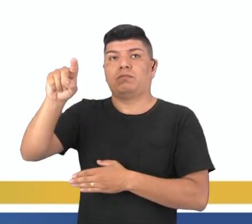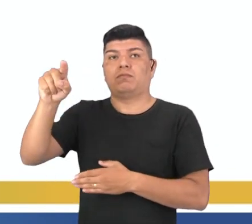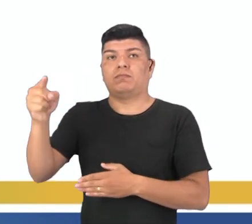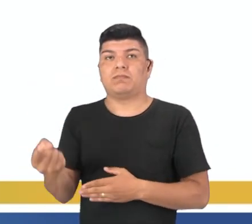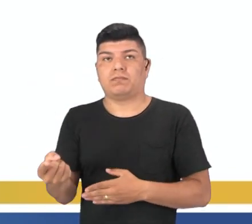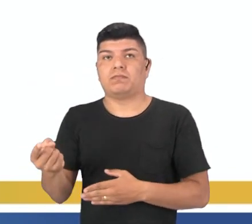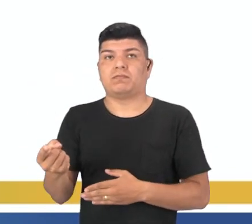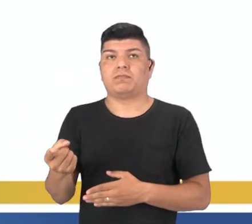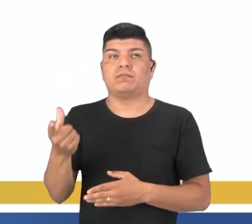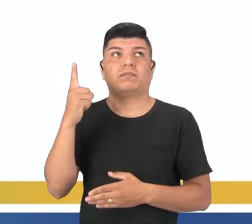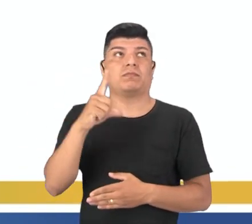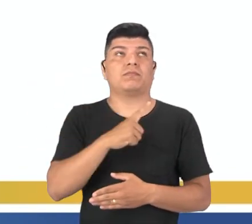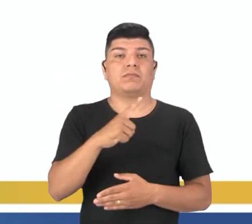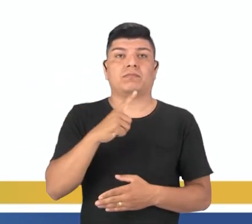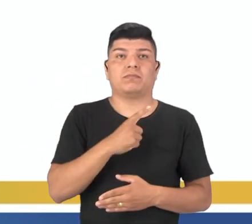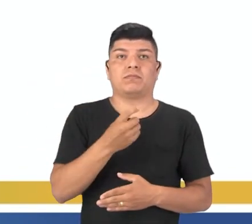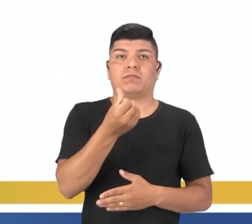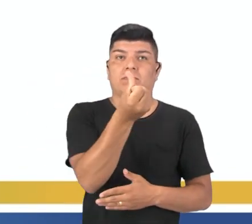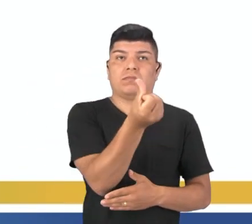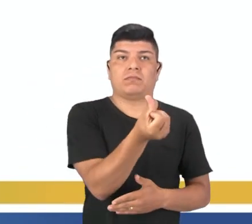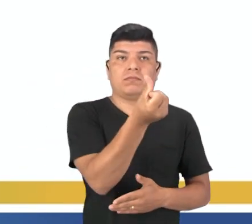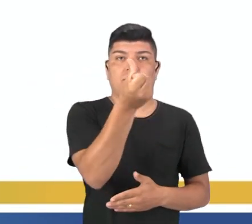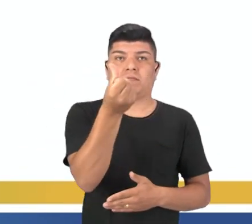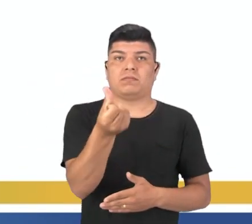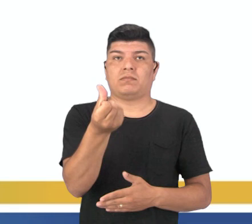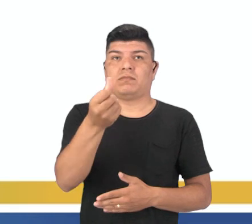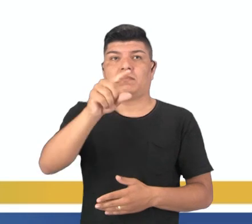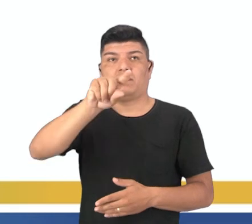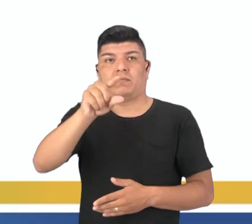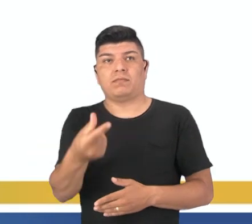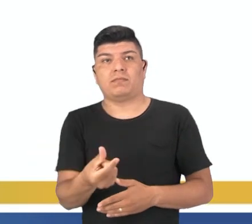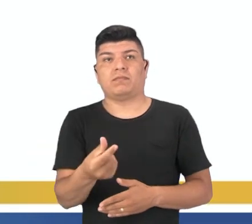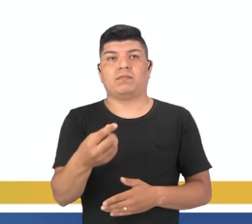direita, nós obtemos aí